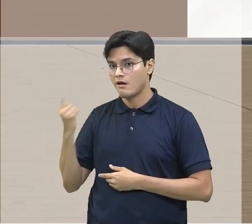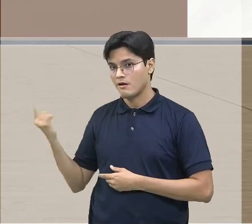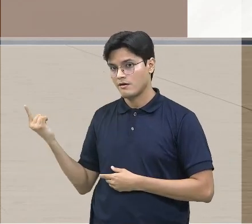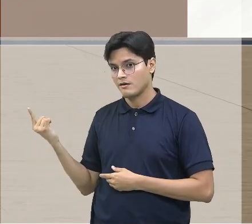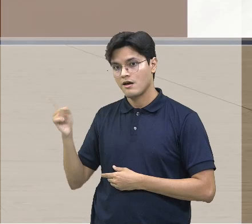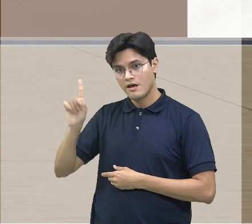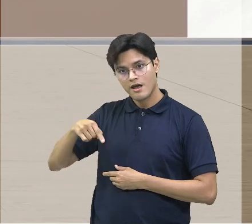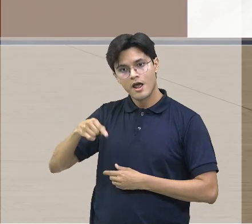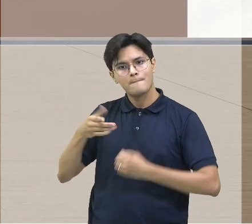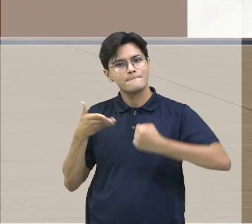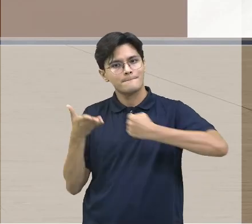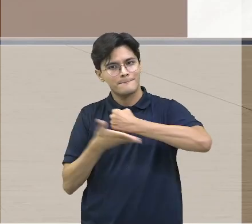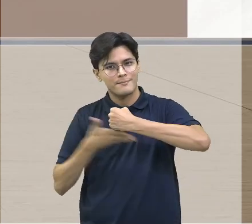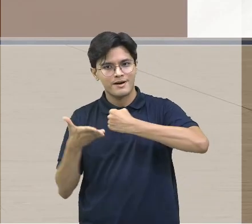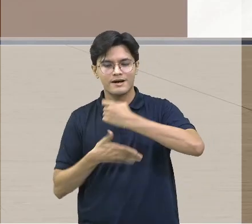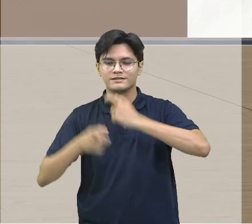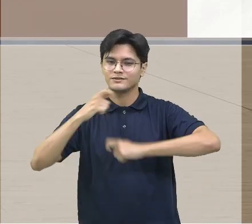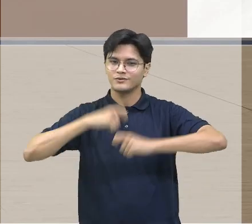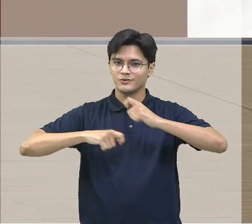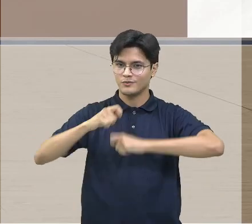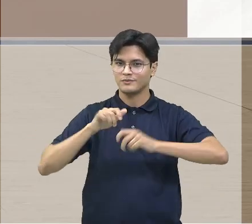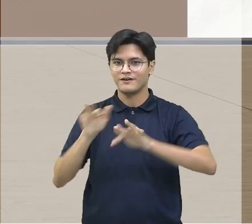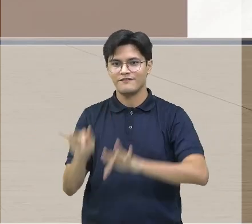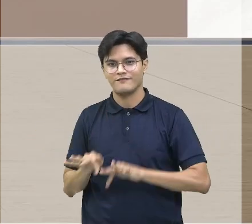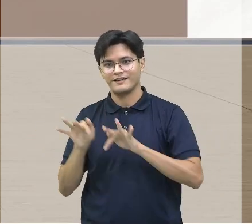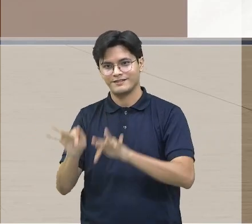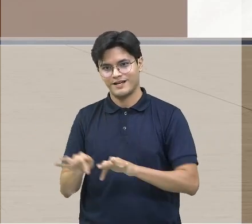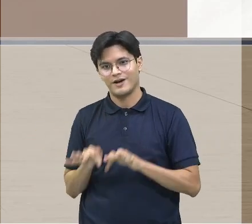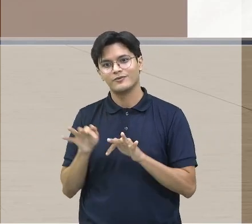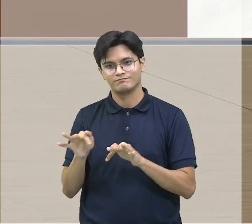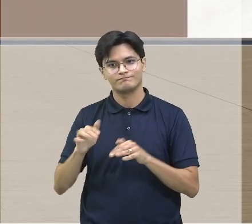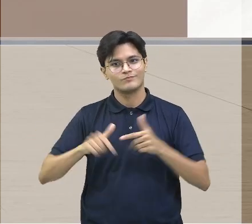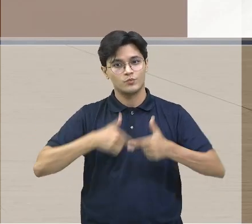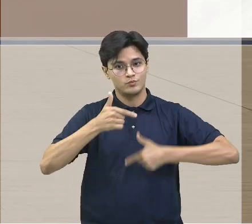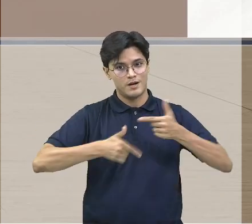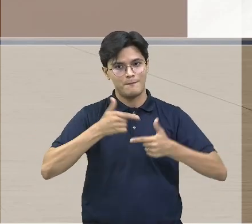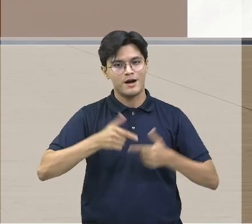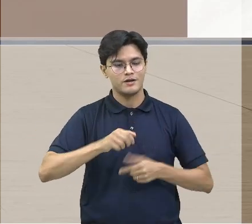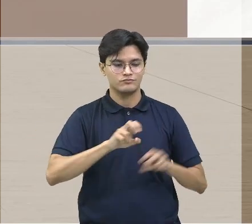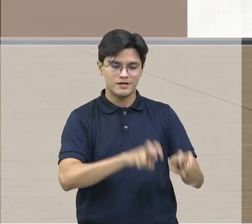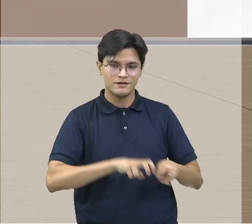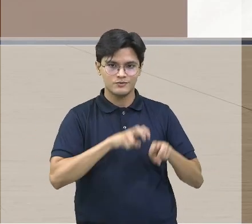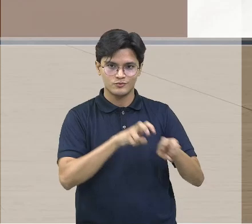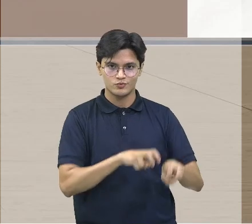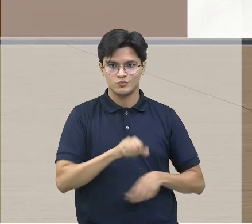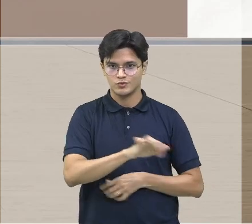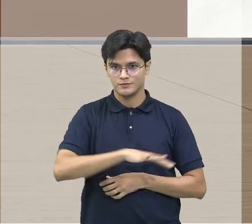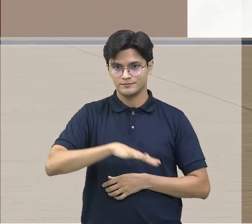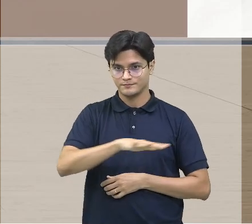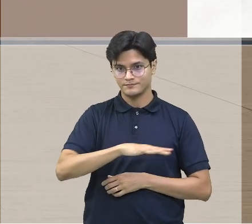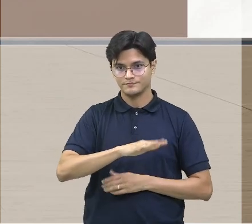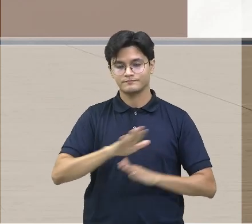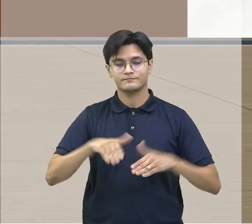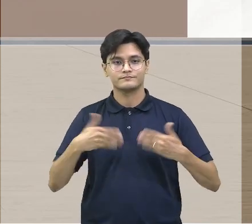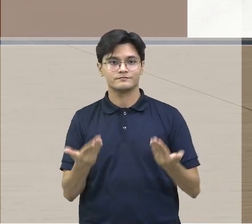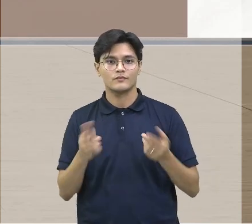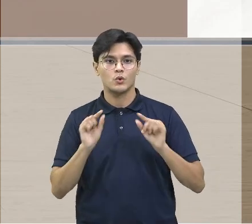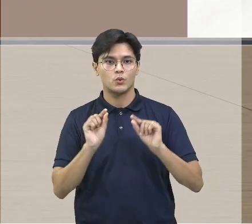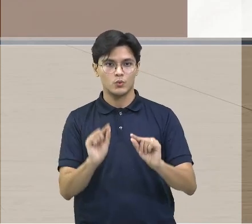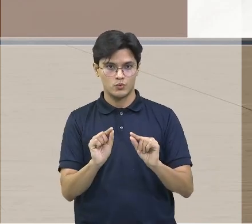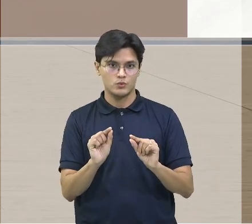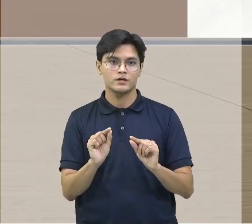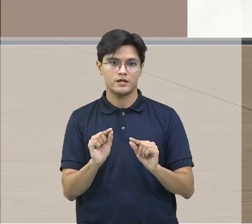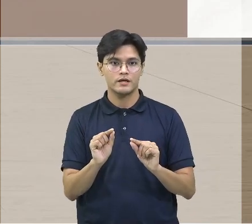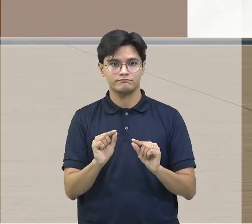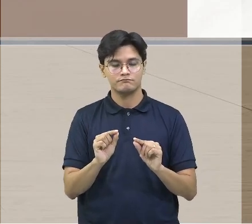O trabalho na terra, a agricultura. Então, a relação da terra, ou melhor, dessas pessoas com a terra, era muito